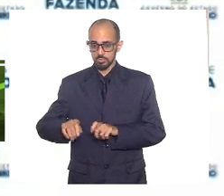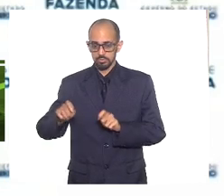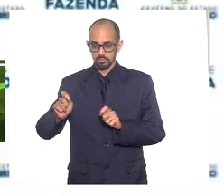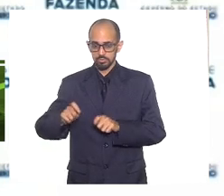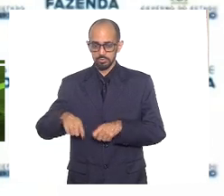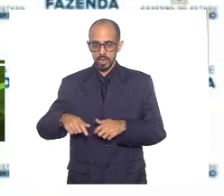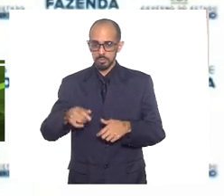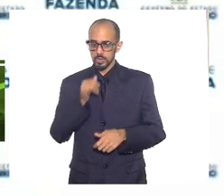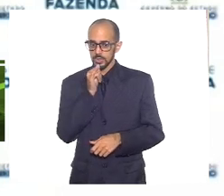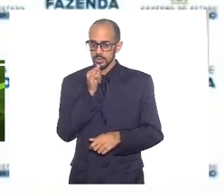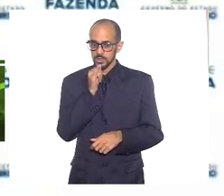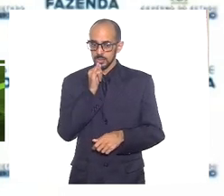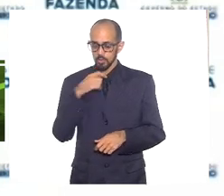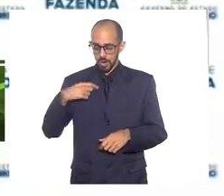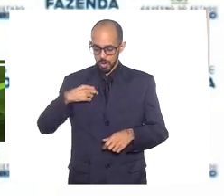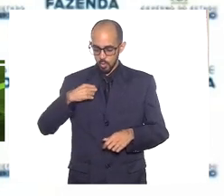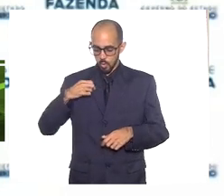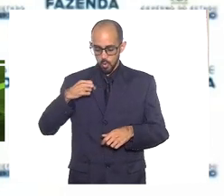uniforme escolar,